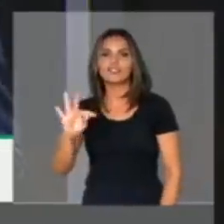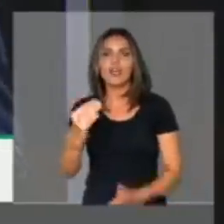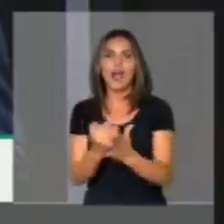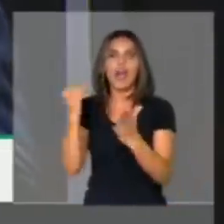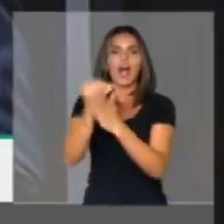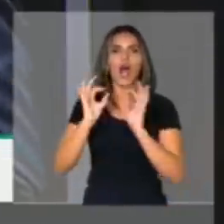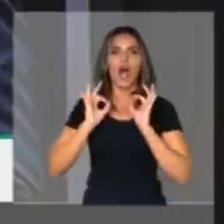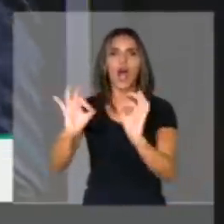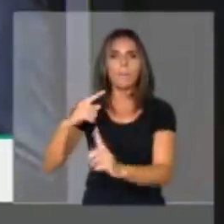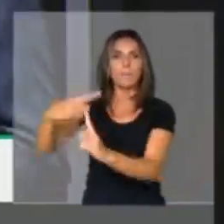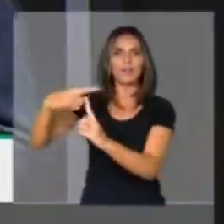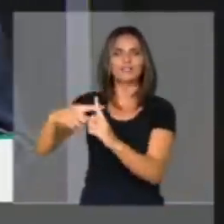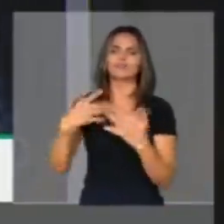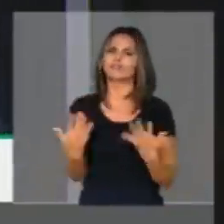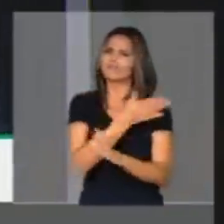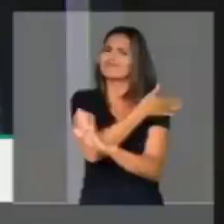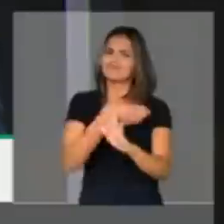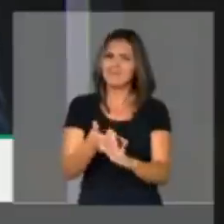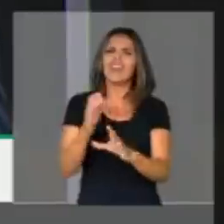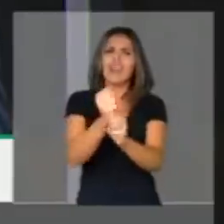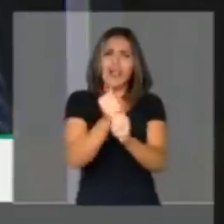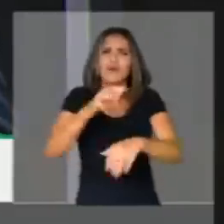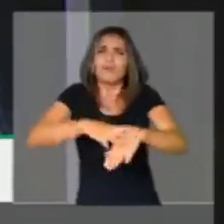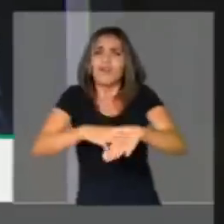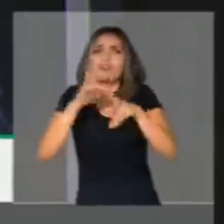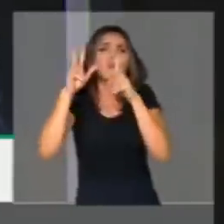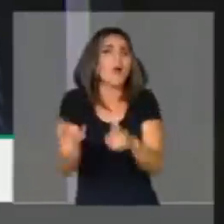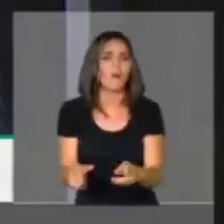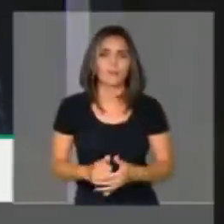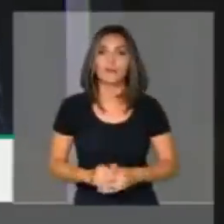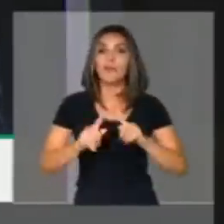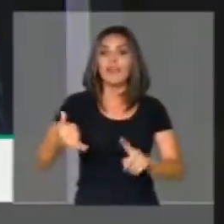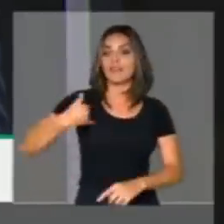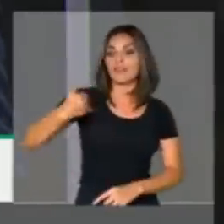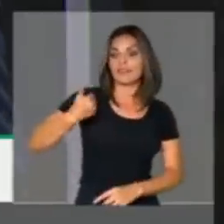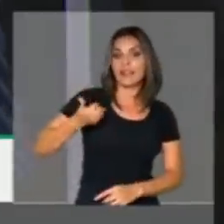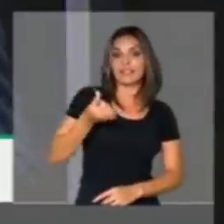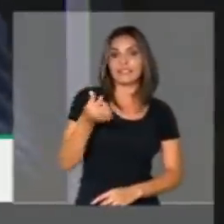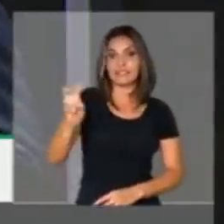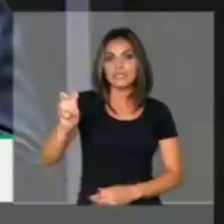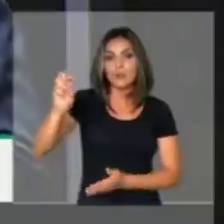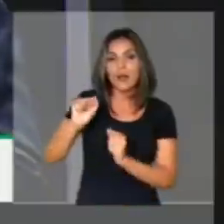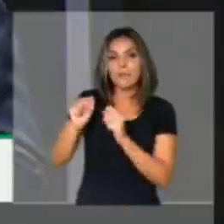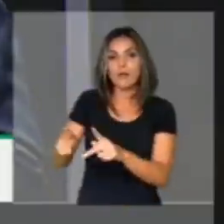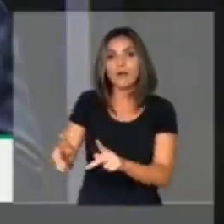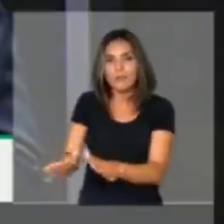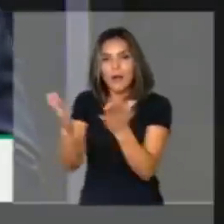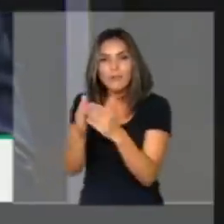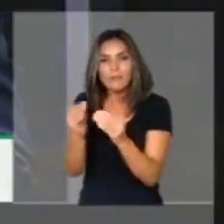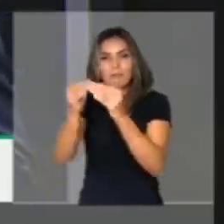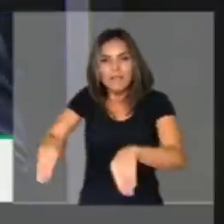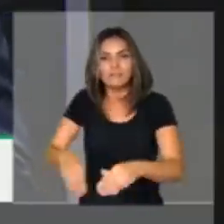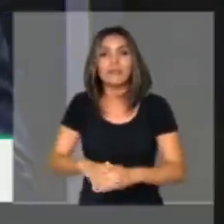mesmo método de cálculo desde lá. Mas retomando o raciocínio, dizem que a idade mínima de 65 anos prejudicaria os mais pobres, mas hoje